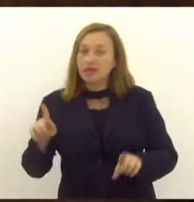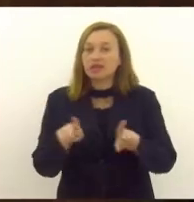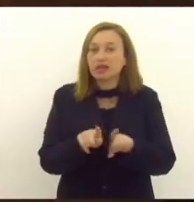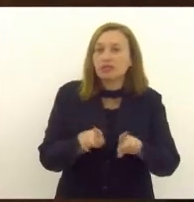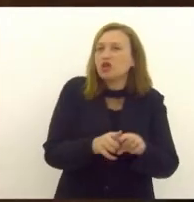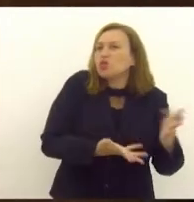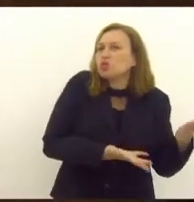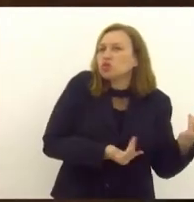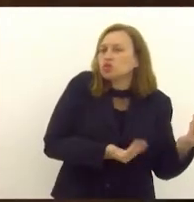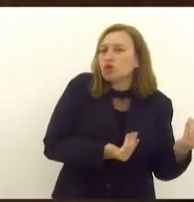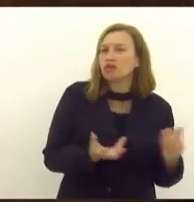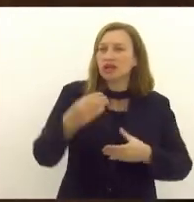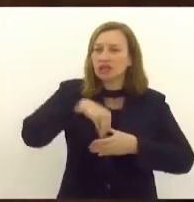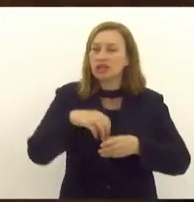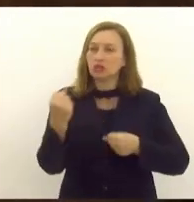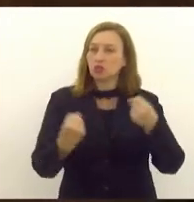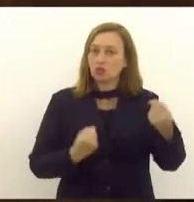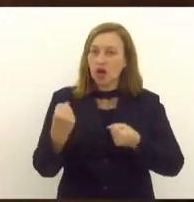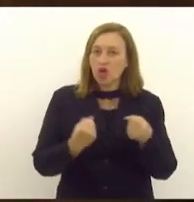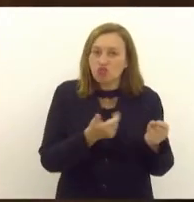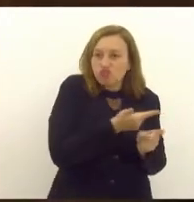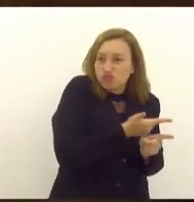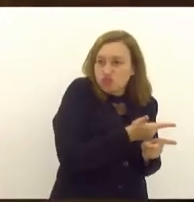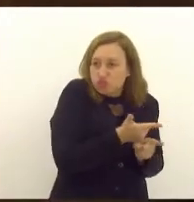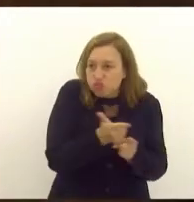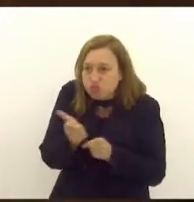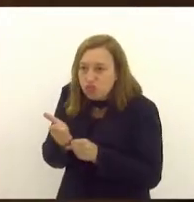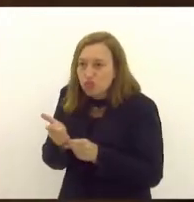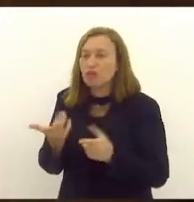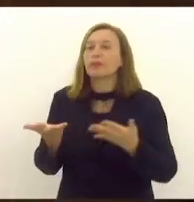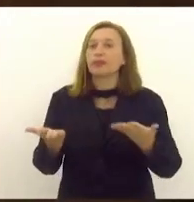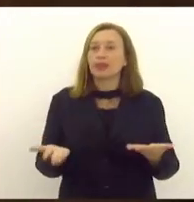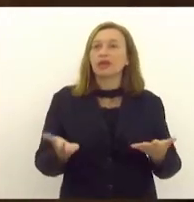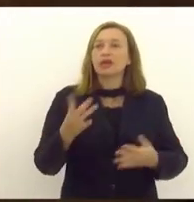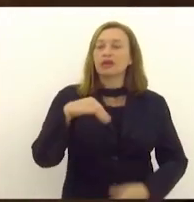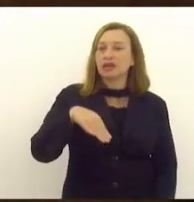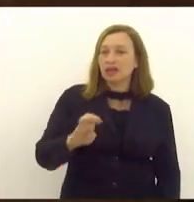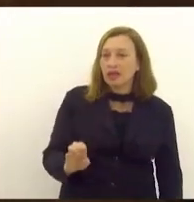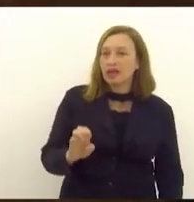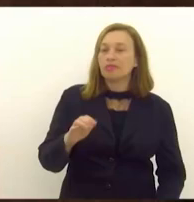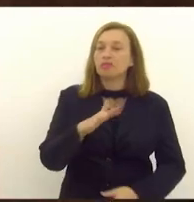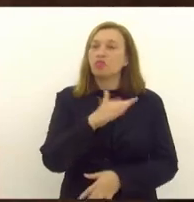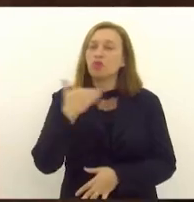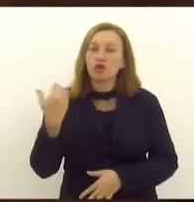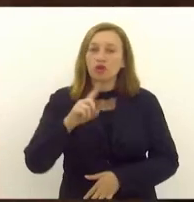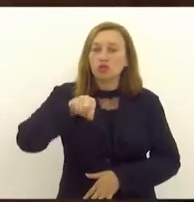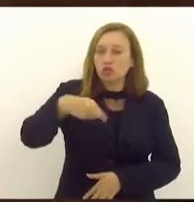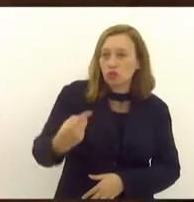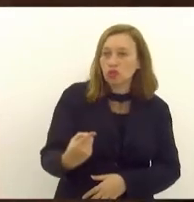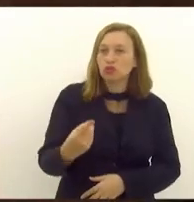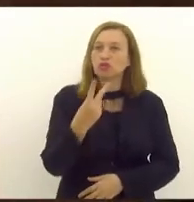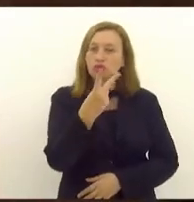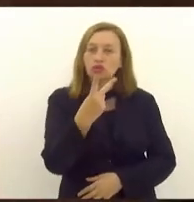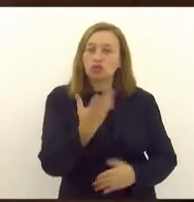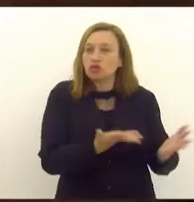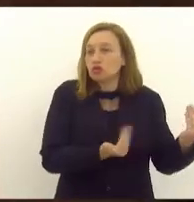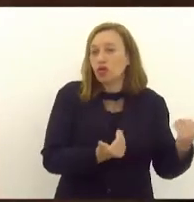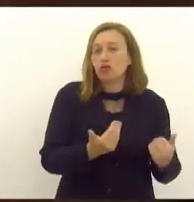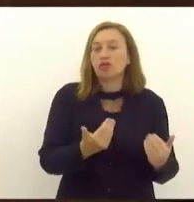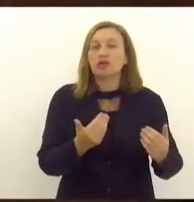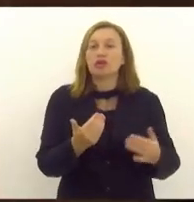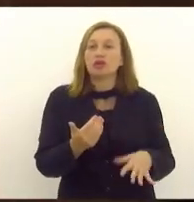os jovens que estavam no carro que foi alvejado no Santo Amaro Guilherme veio a óbito e outros dois jovens ficaram feridos